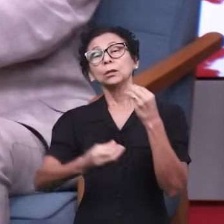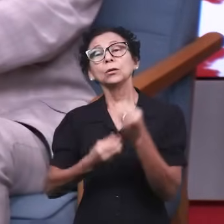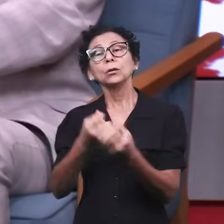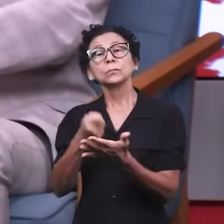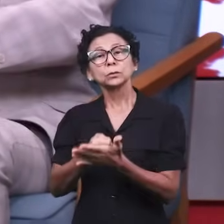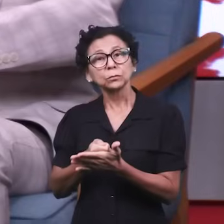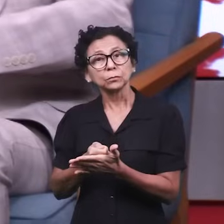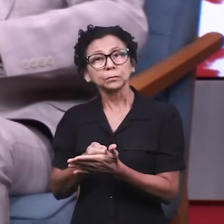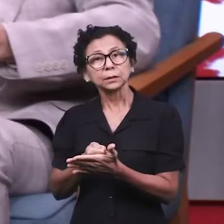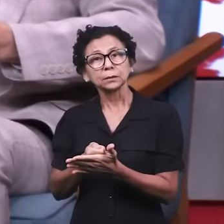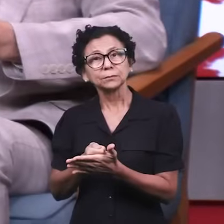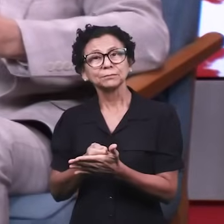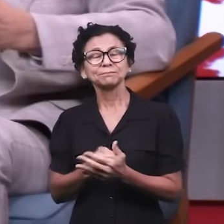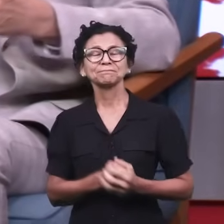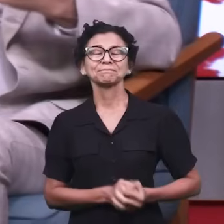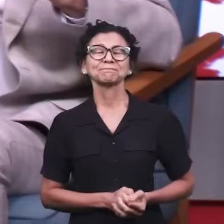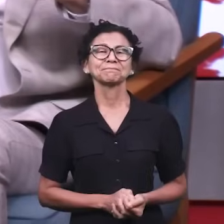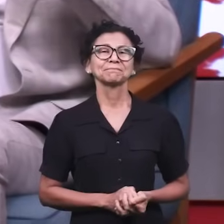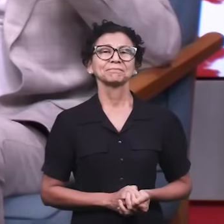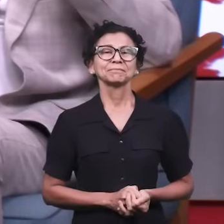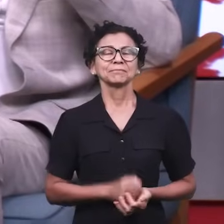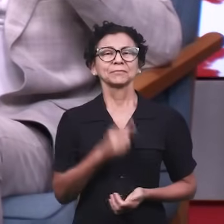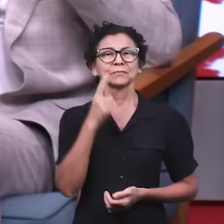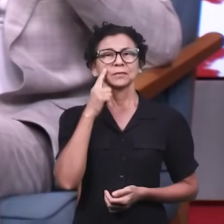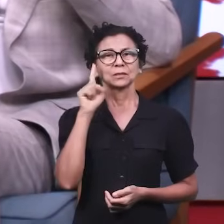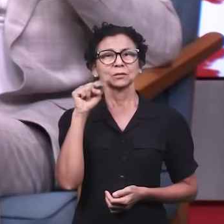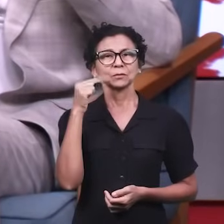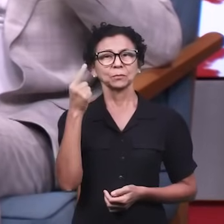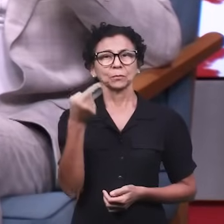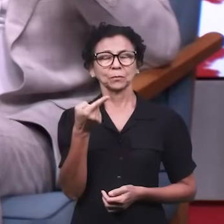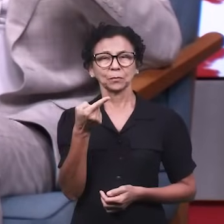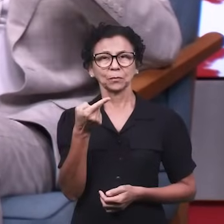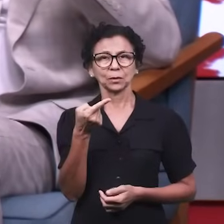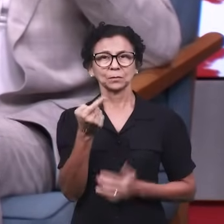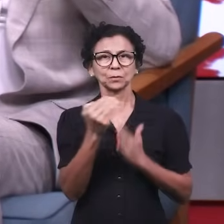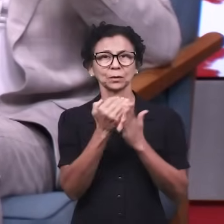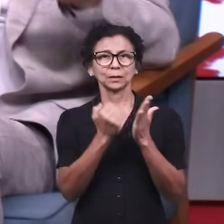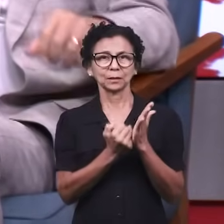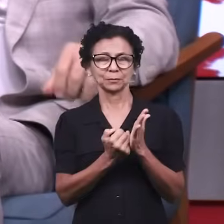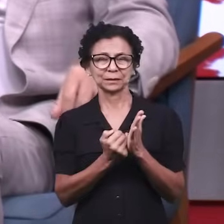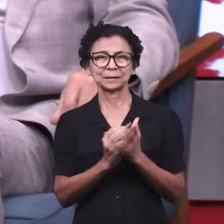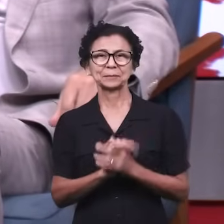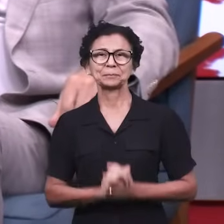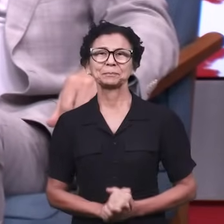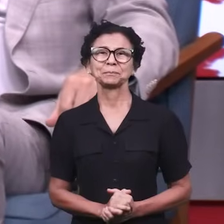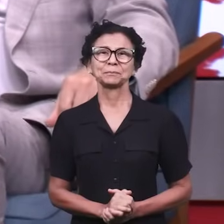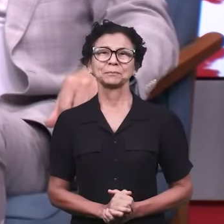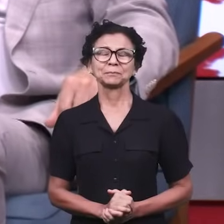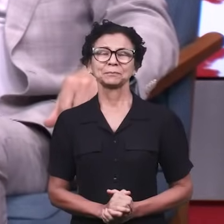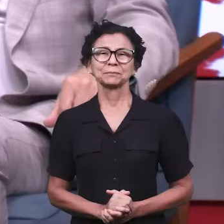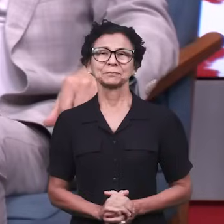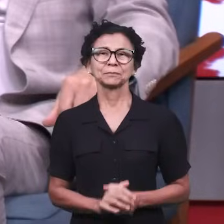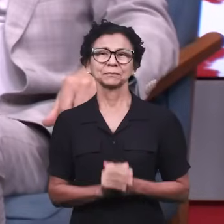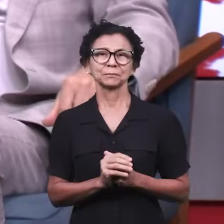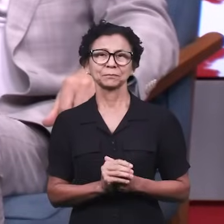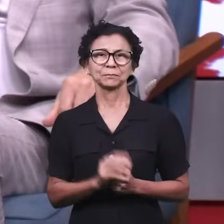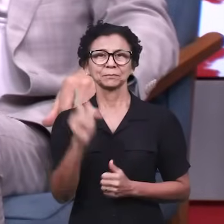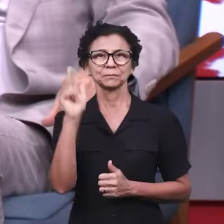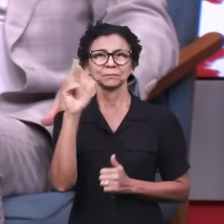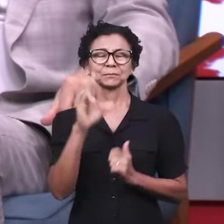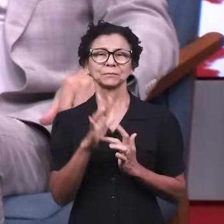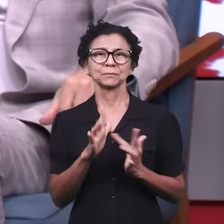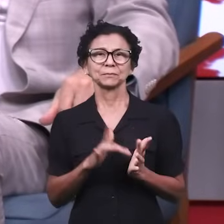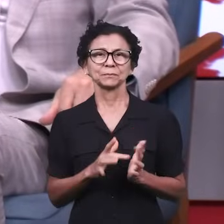eles estão acontecendo hoje na vida da igreja? Nós vamos abordar esse assunto nos nossos próximos programas.